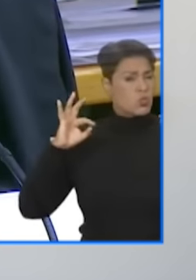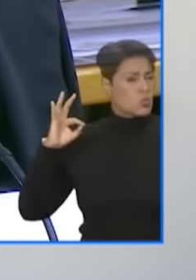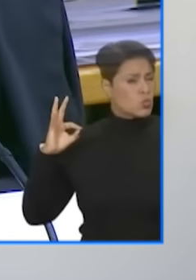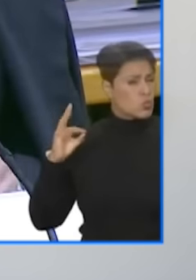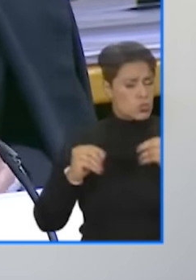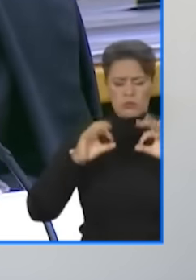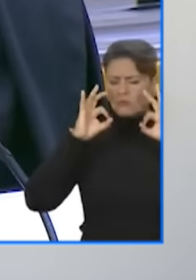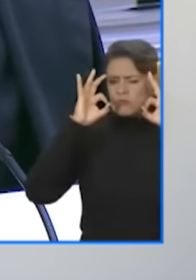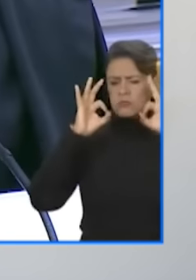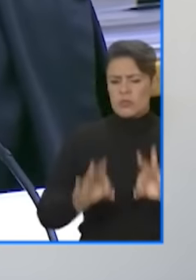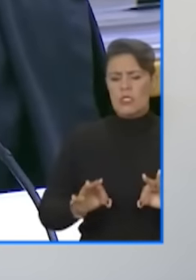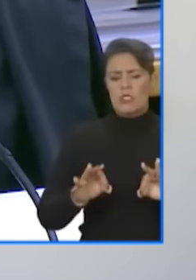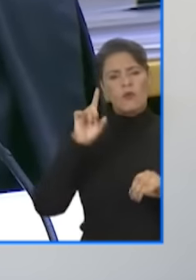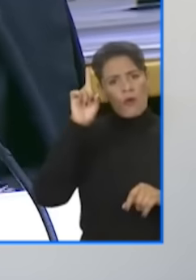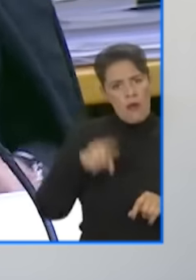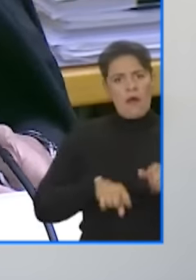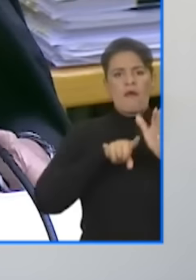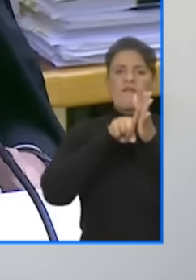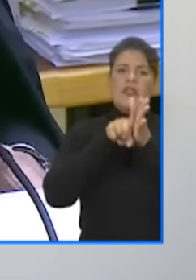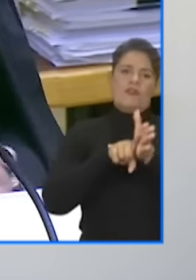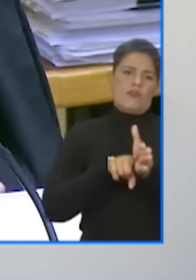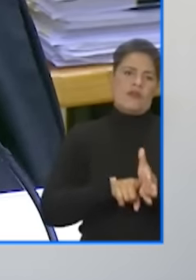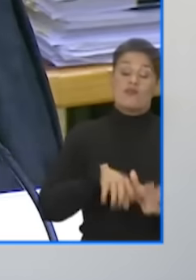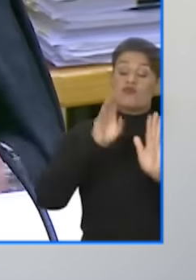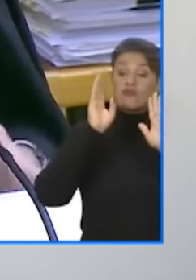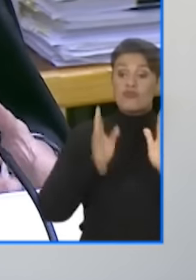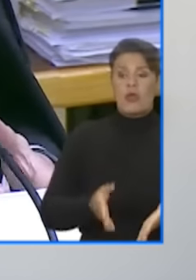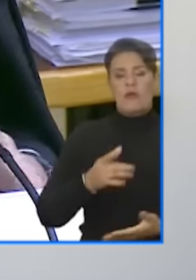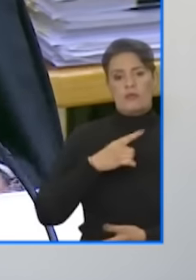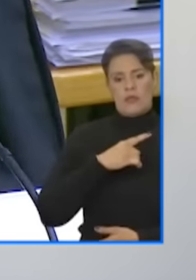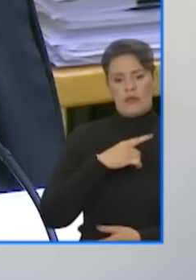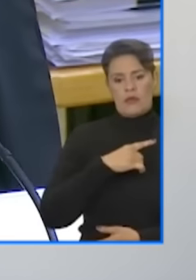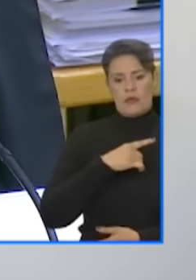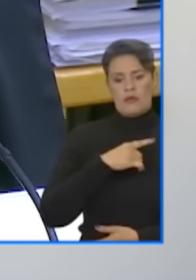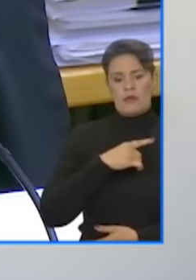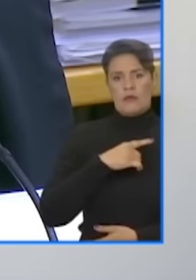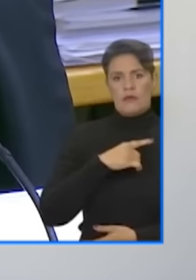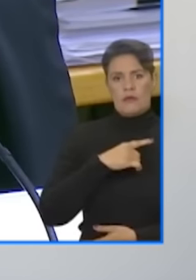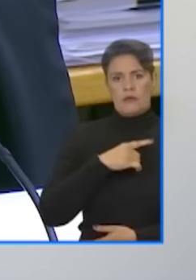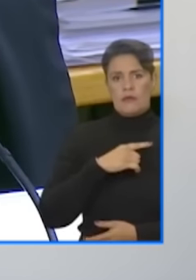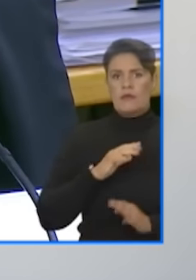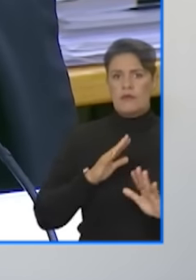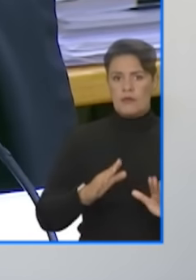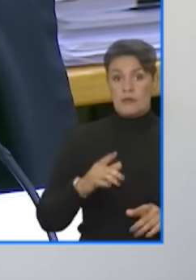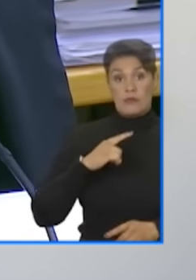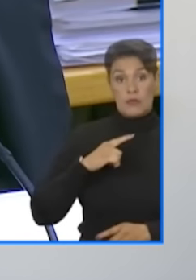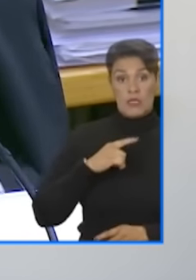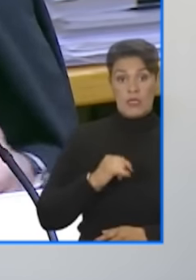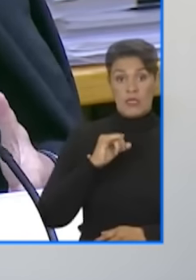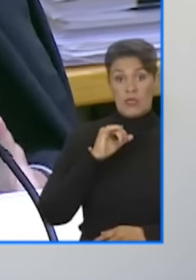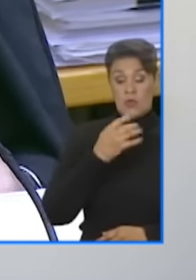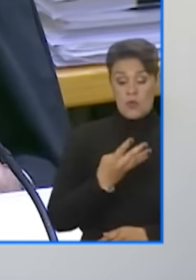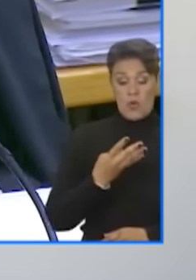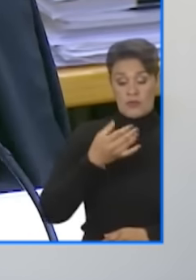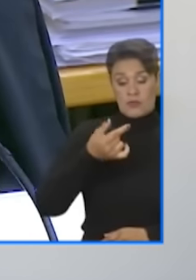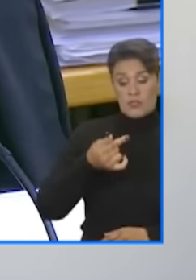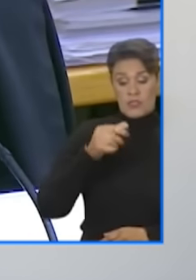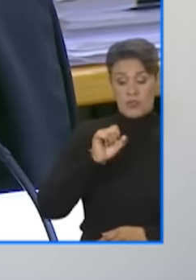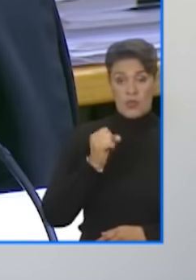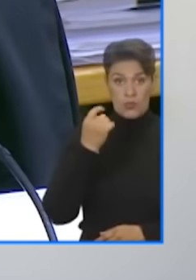apoio grande de deputados e senadores pedindo esse impeachment, e de repente se houver uma mobilização da sociedade, o Pacheco seria